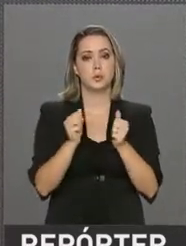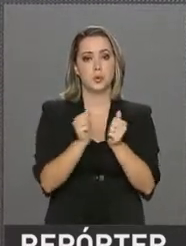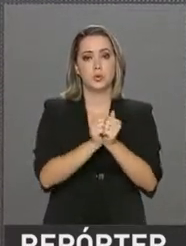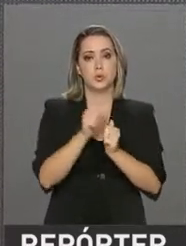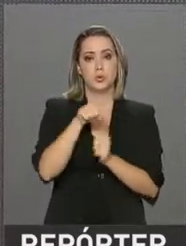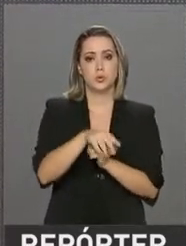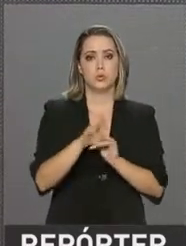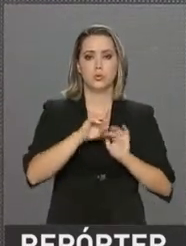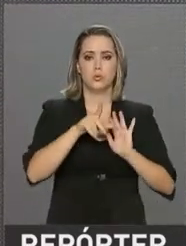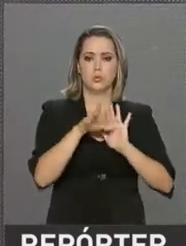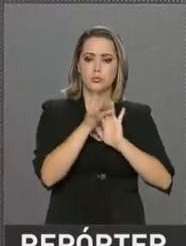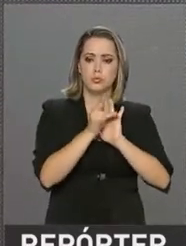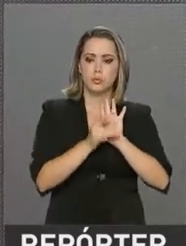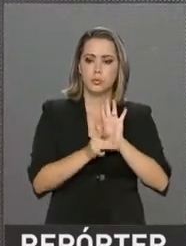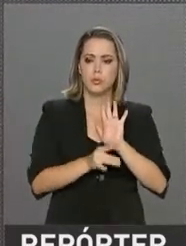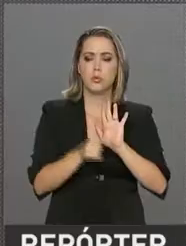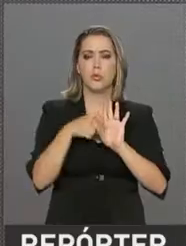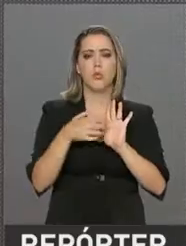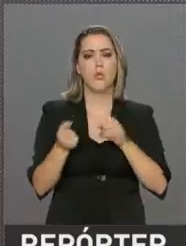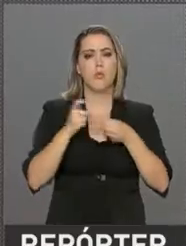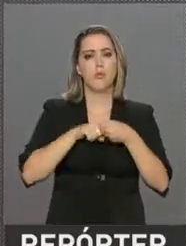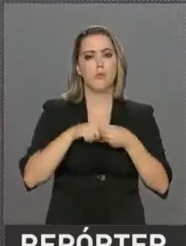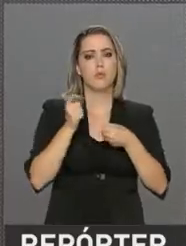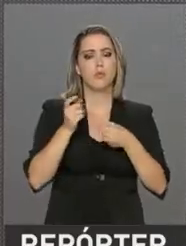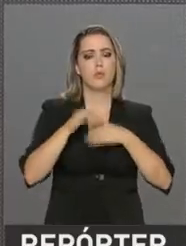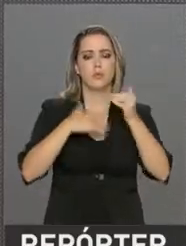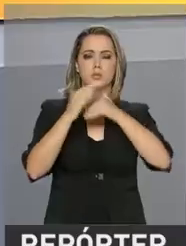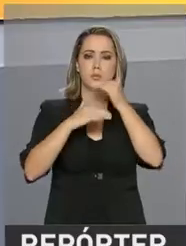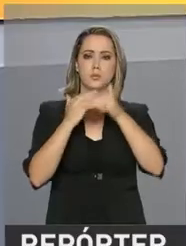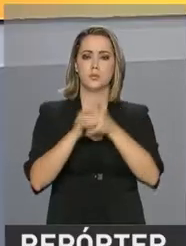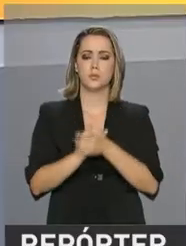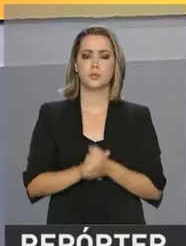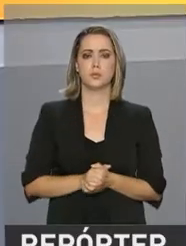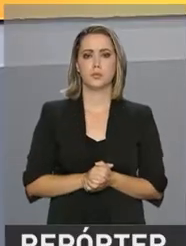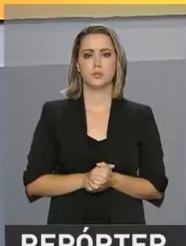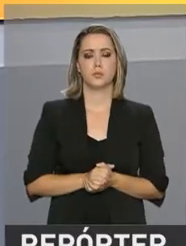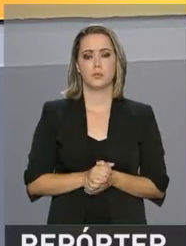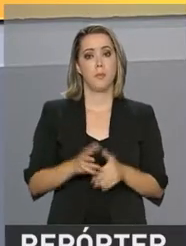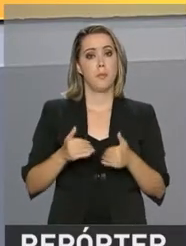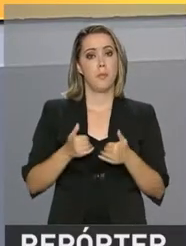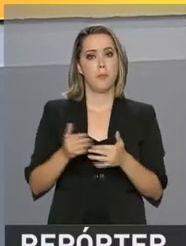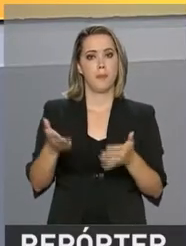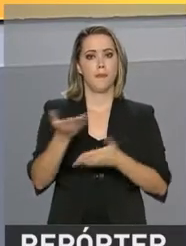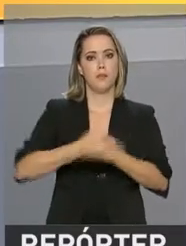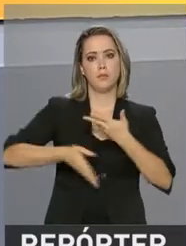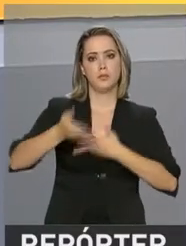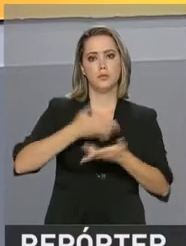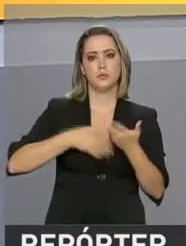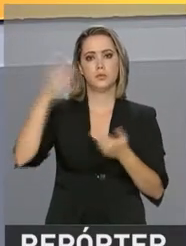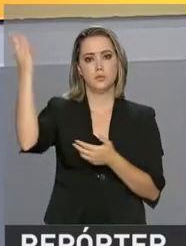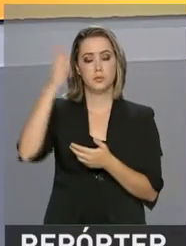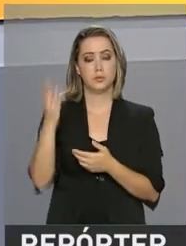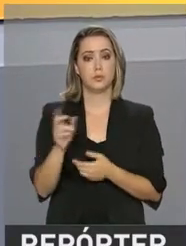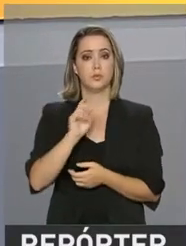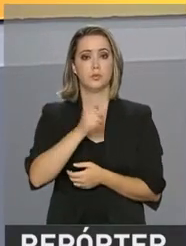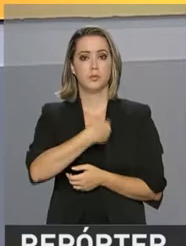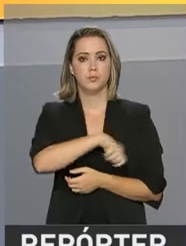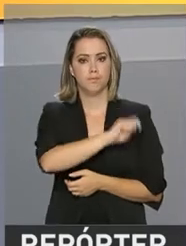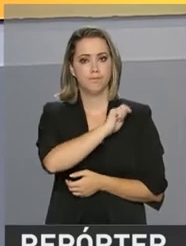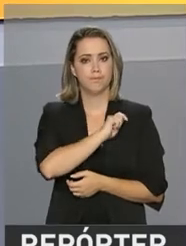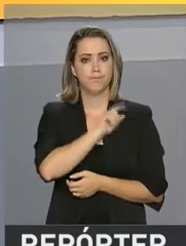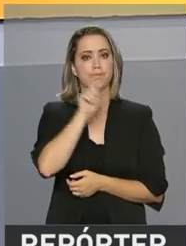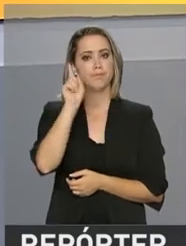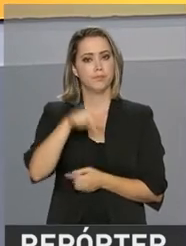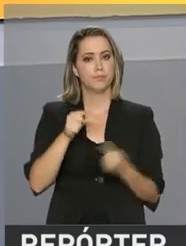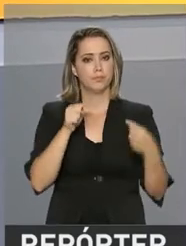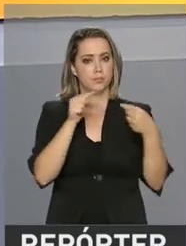disso com uma série de iniciativas que visam a retomada do crescimento. ampliar a troca comercial entre Brasil e